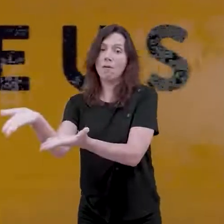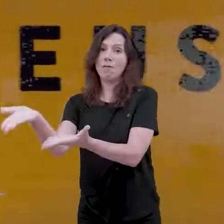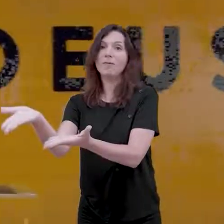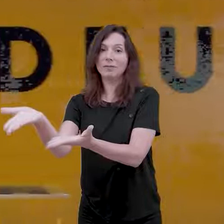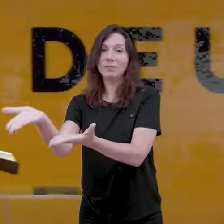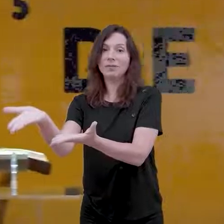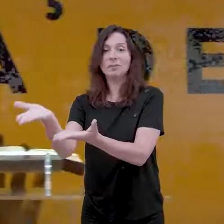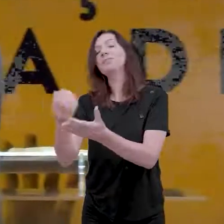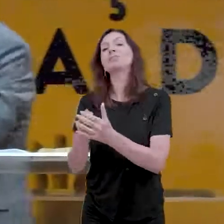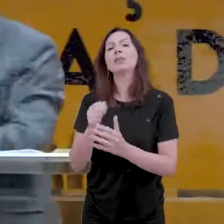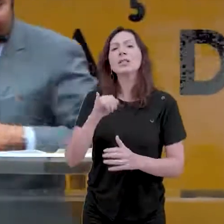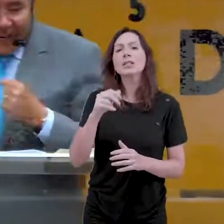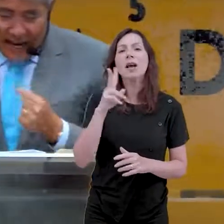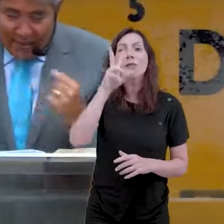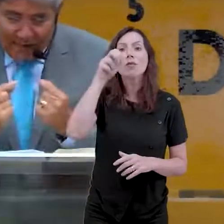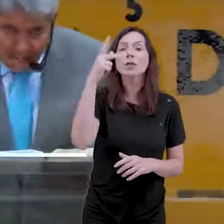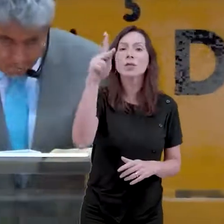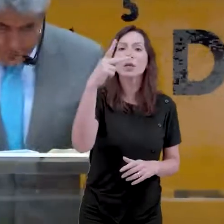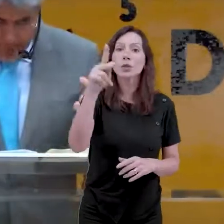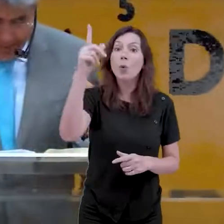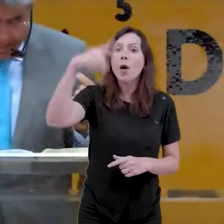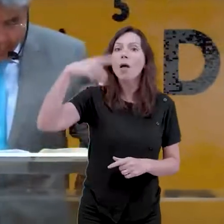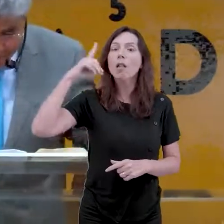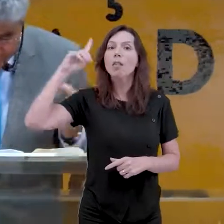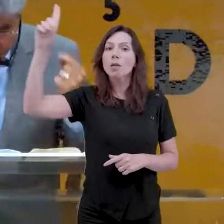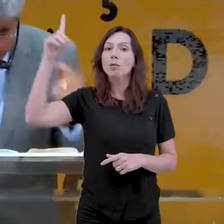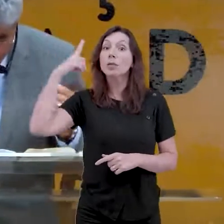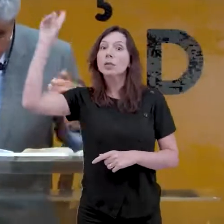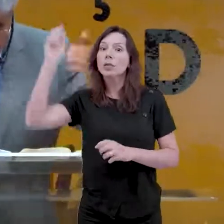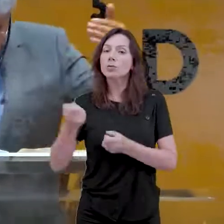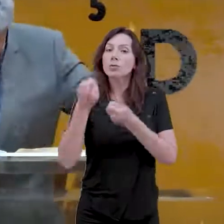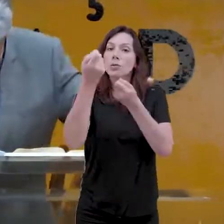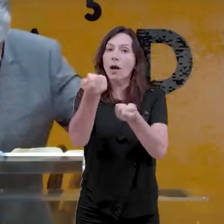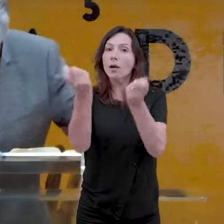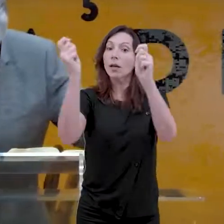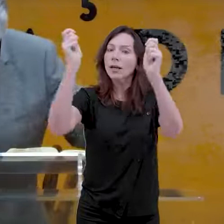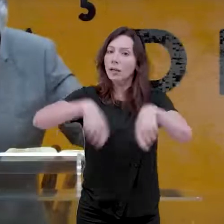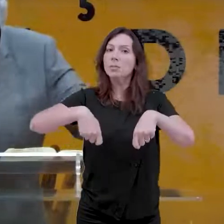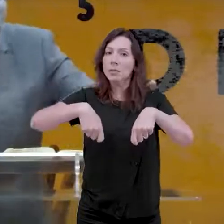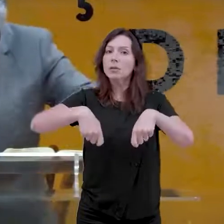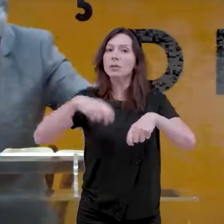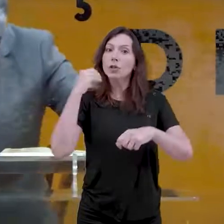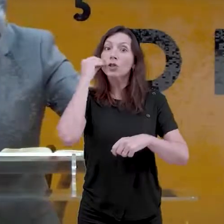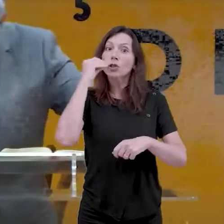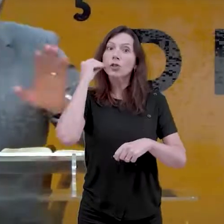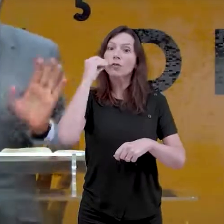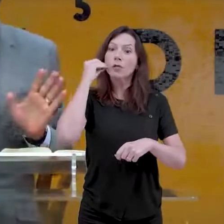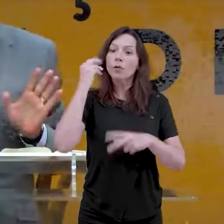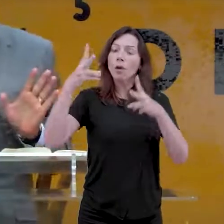o próprio Deus capacita você a viver isso, irmão, essa experiência gloriosa, pés no